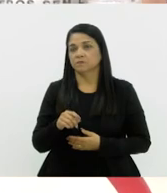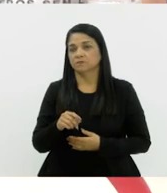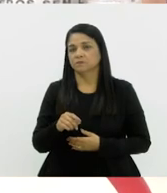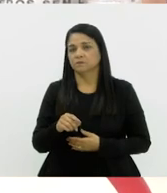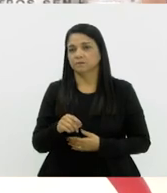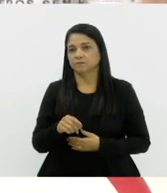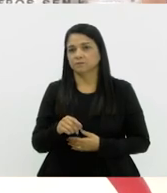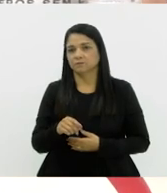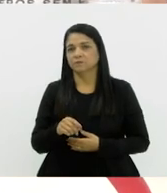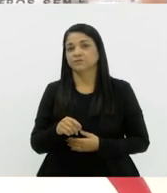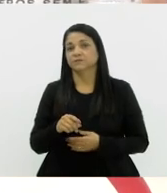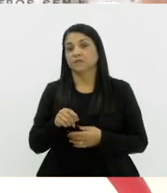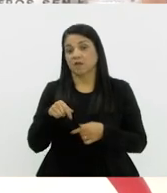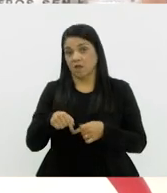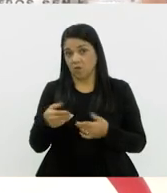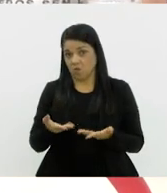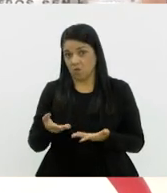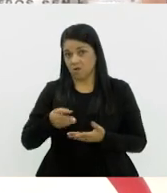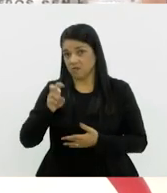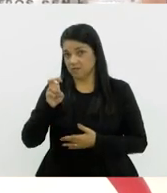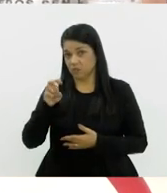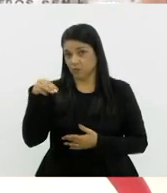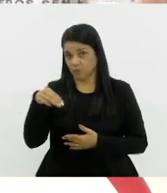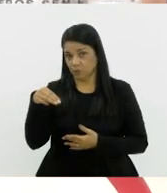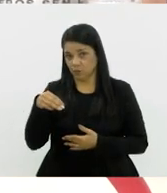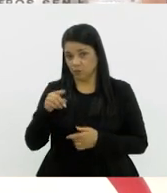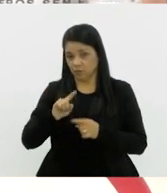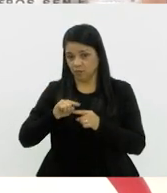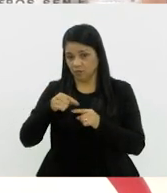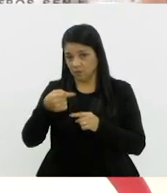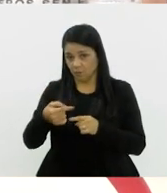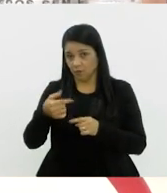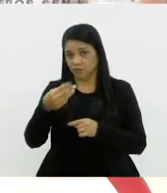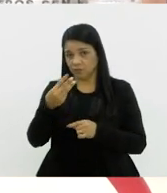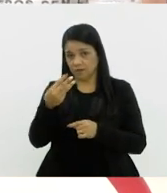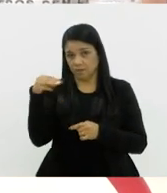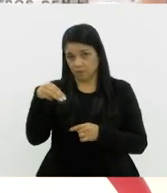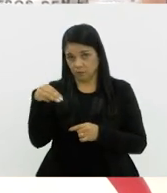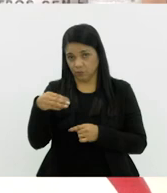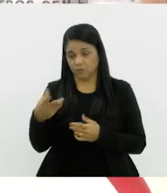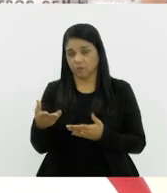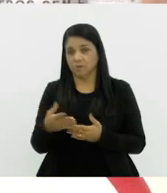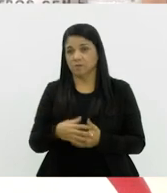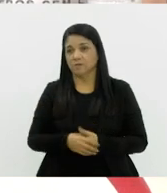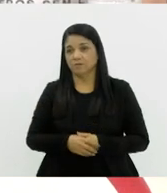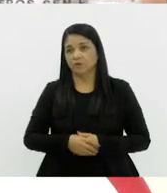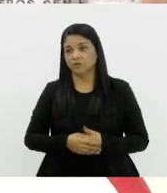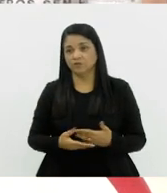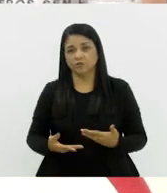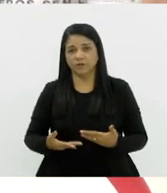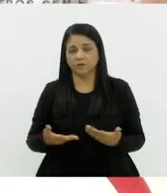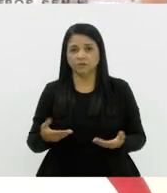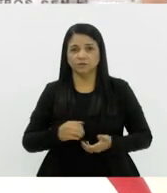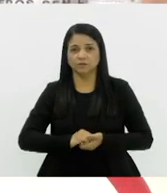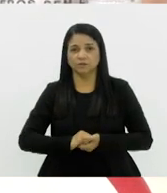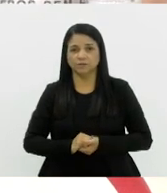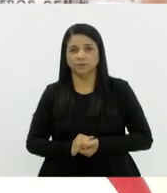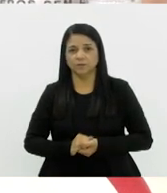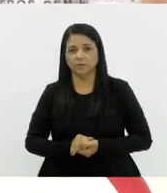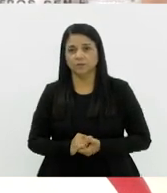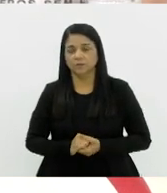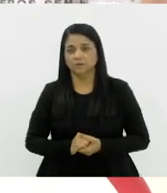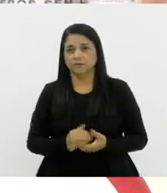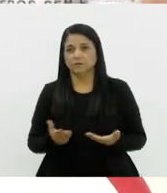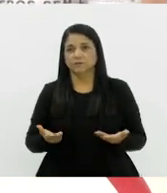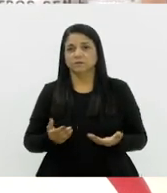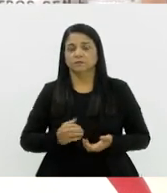parte é 5, na outra parte aqui é 3. A senhora declina seu nome completo no microfone, por favor. E pode, a se associação. Quiser falar daqui, porque é melhor que você fala. Quiser falar por aqui também,